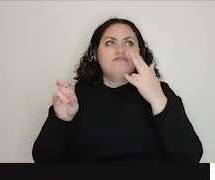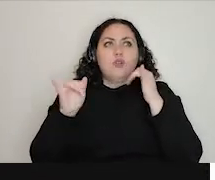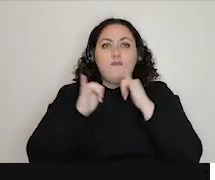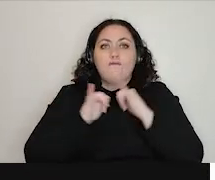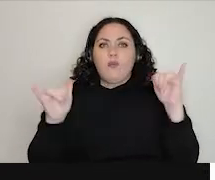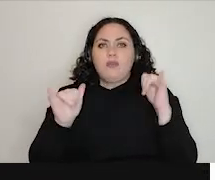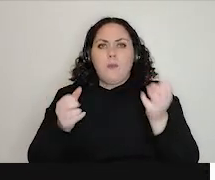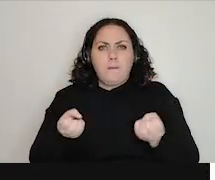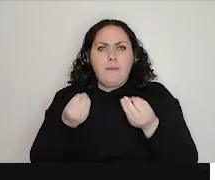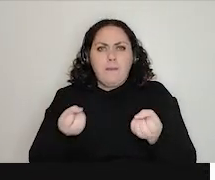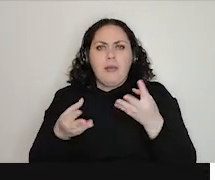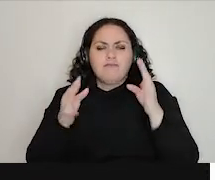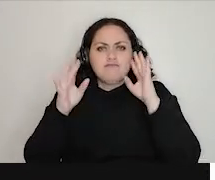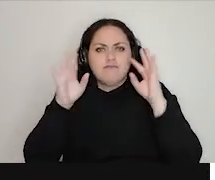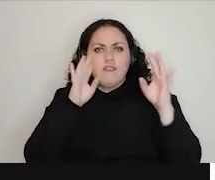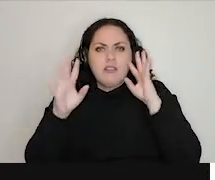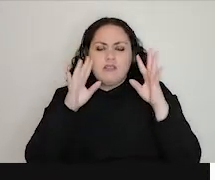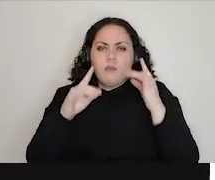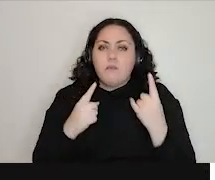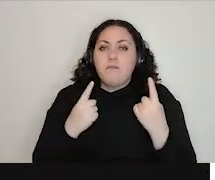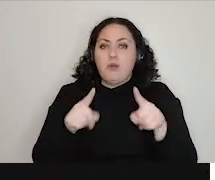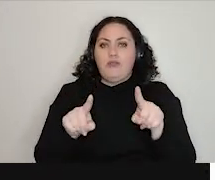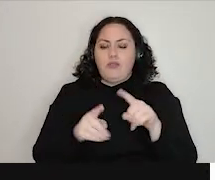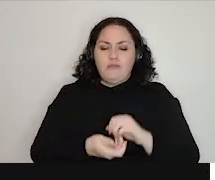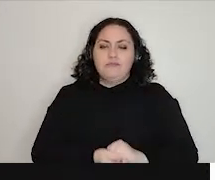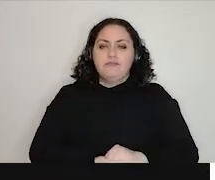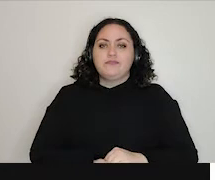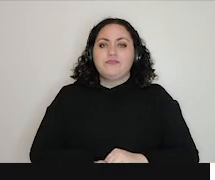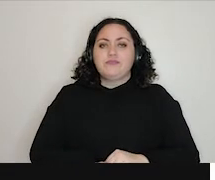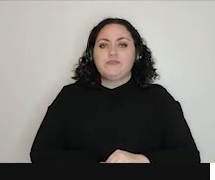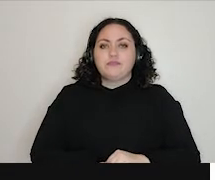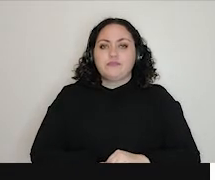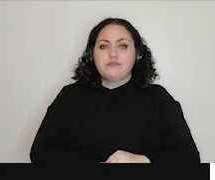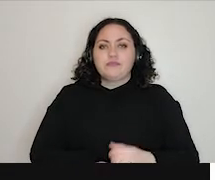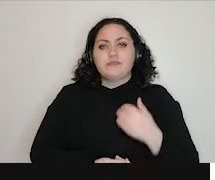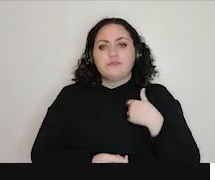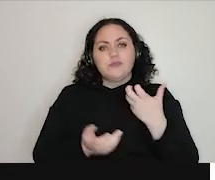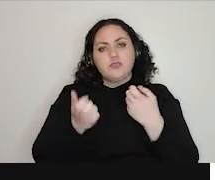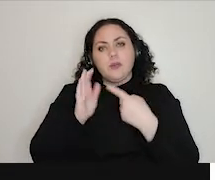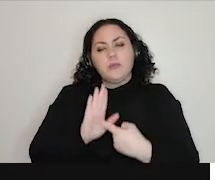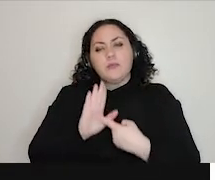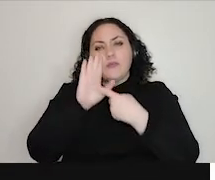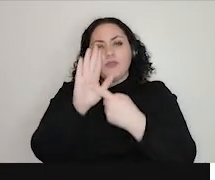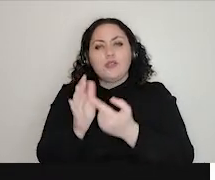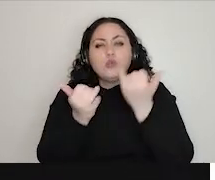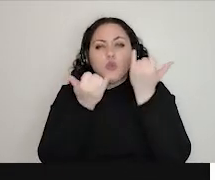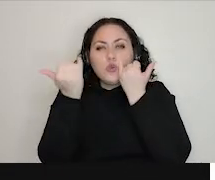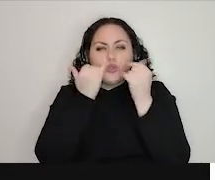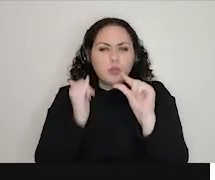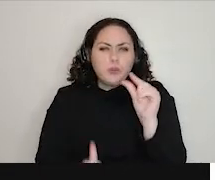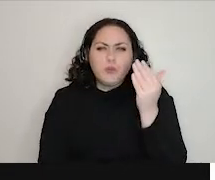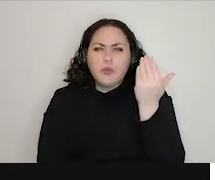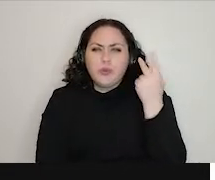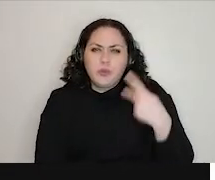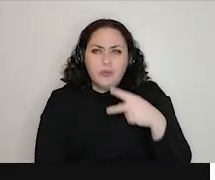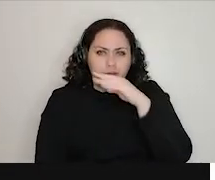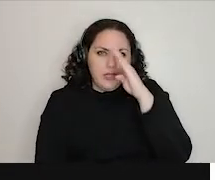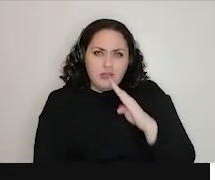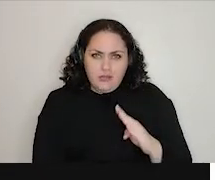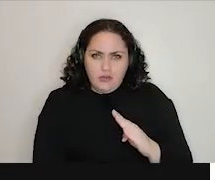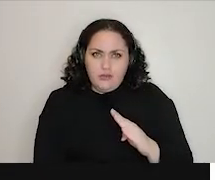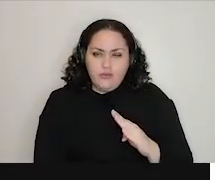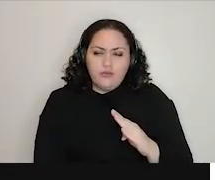chamar assim de informações, de reflexões, né, eu trago aqui para vocês uma notícia que é muito recente do